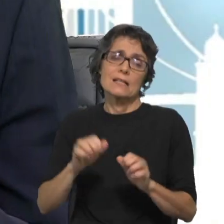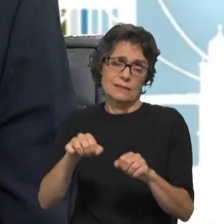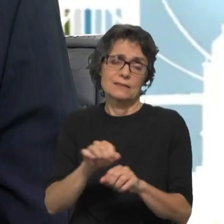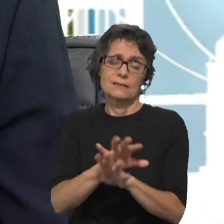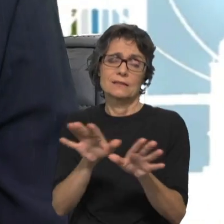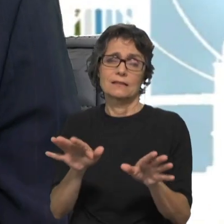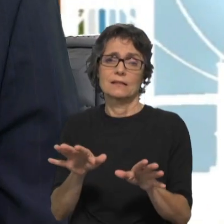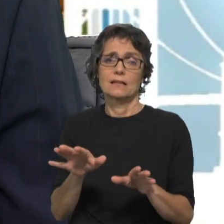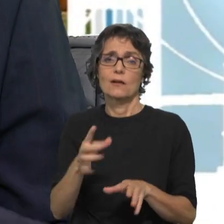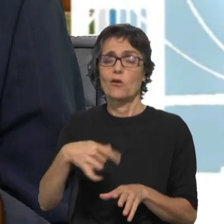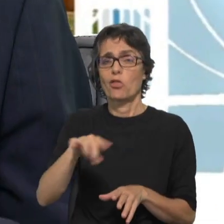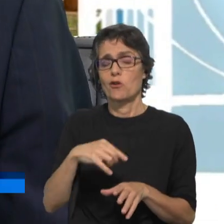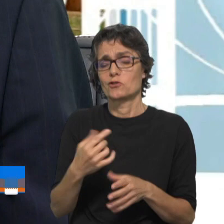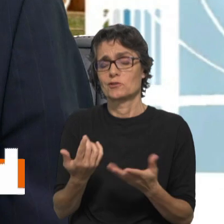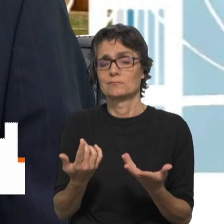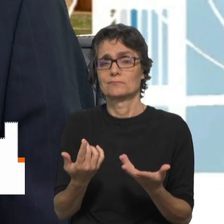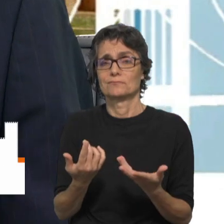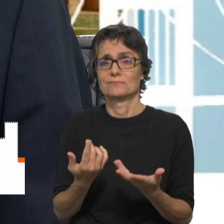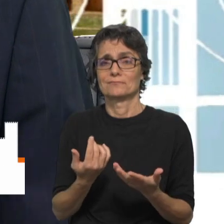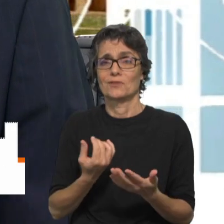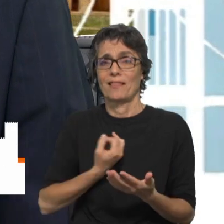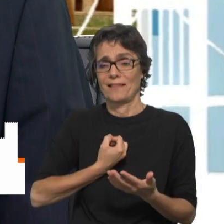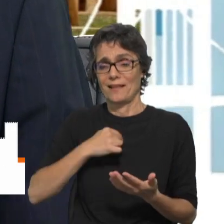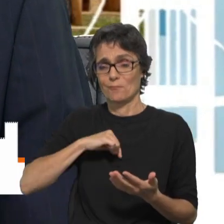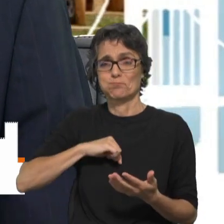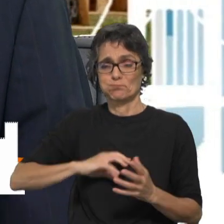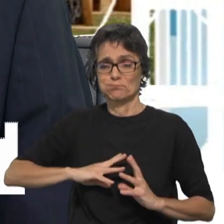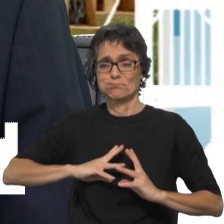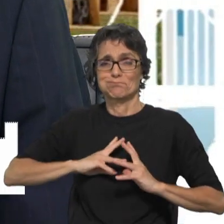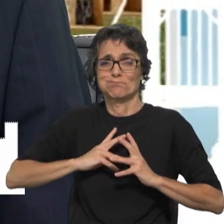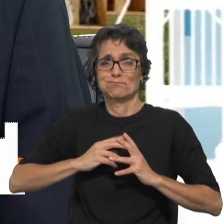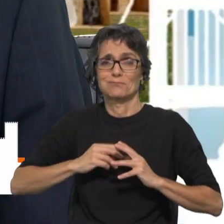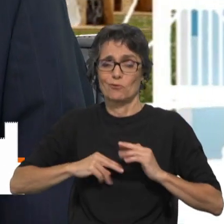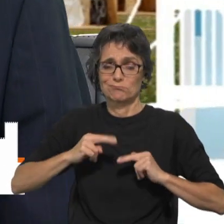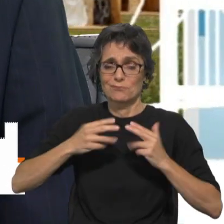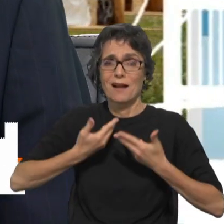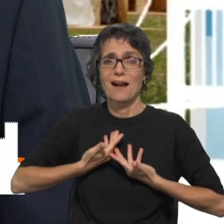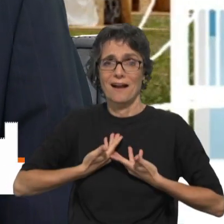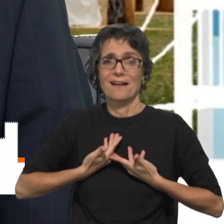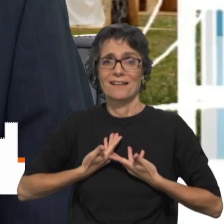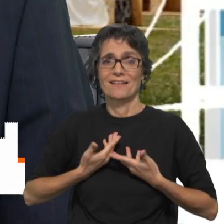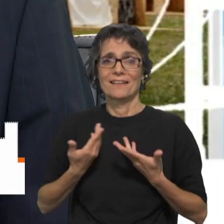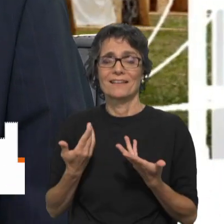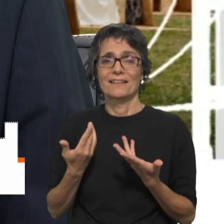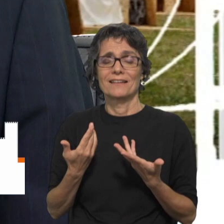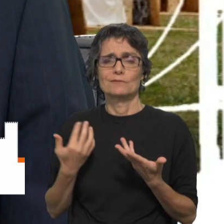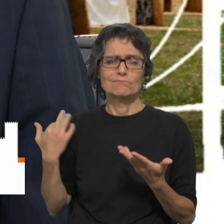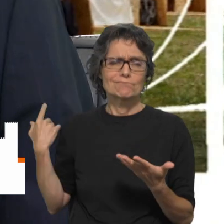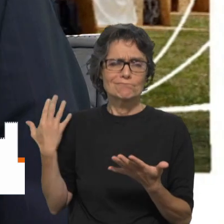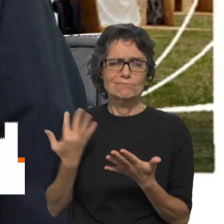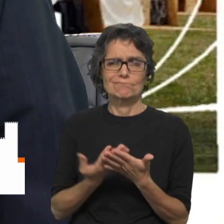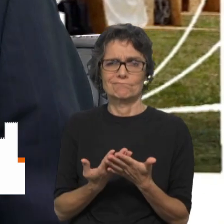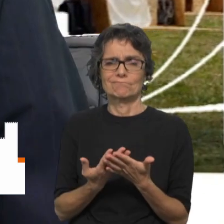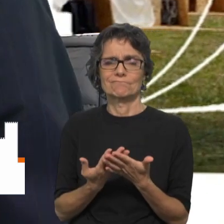também somos resultado em grande medida dessa identidade que foi sendo construída ao longo de séculos, não é? E eu,